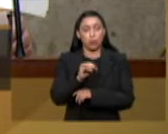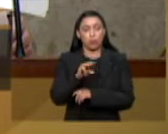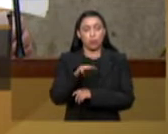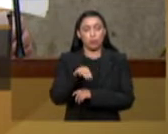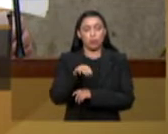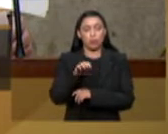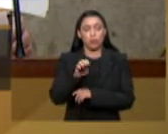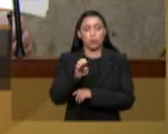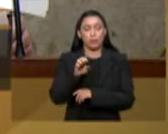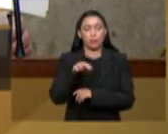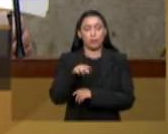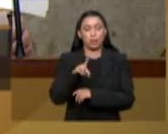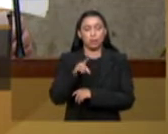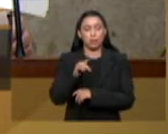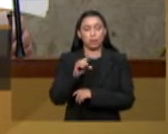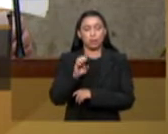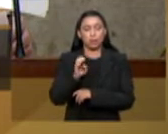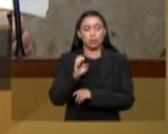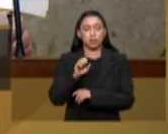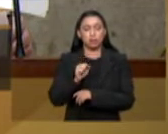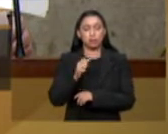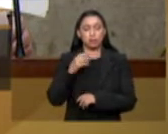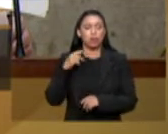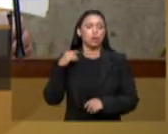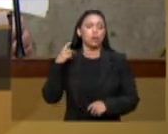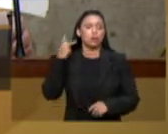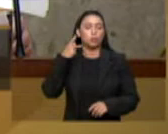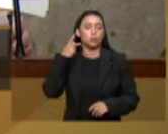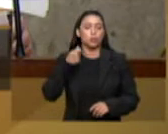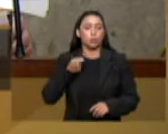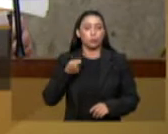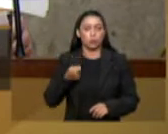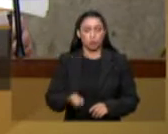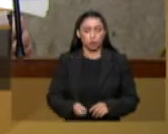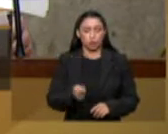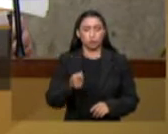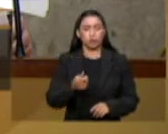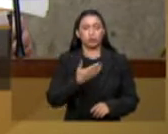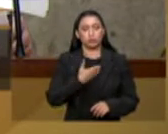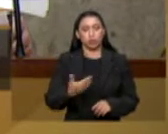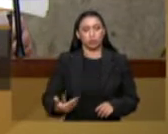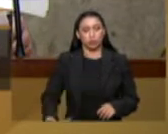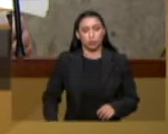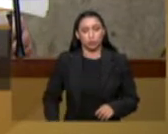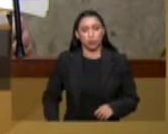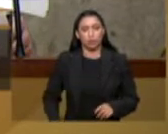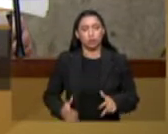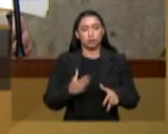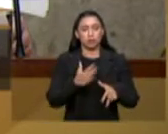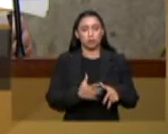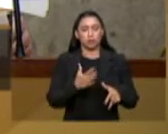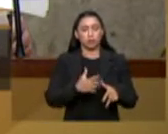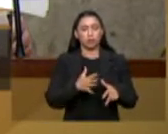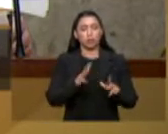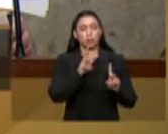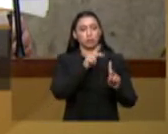da Fazenda Nacional, que sustentará oralmente pela recorrida